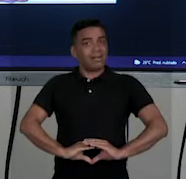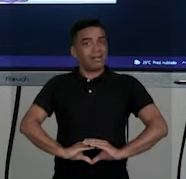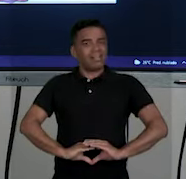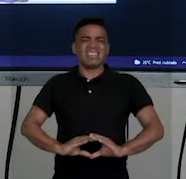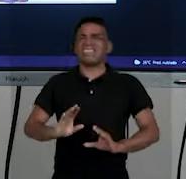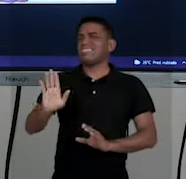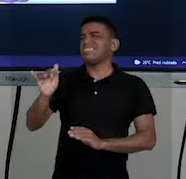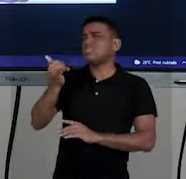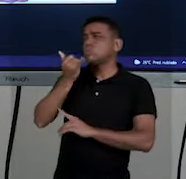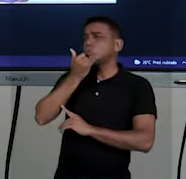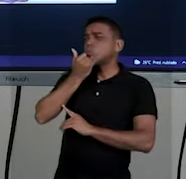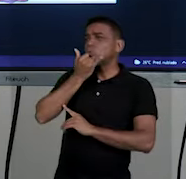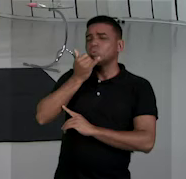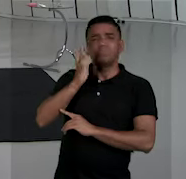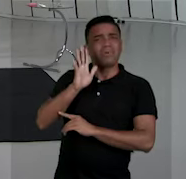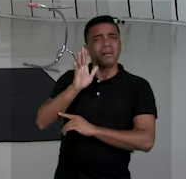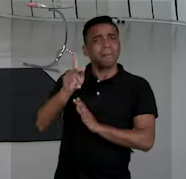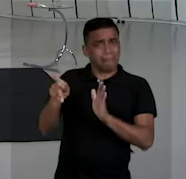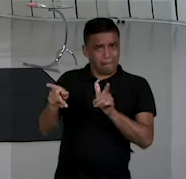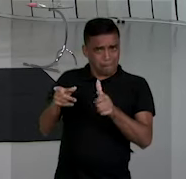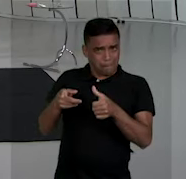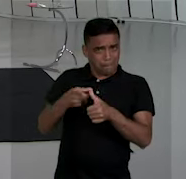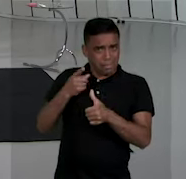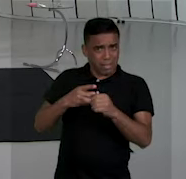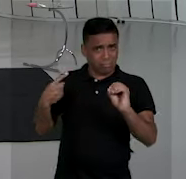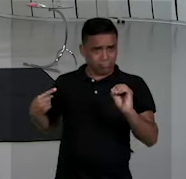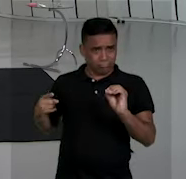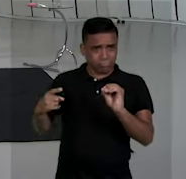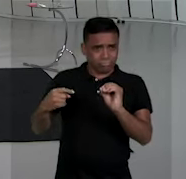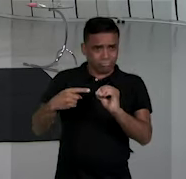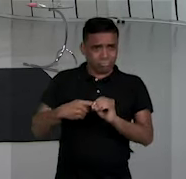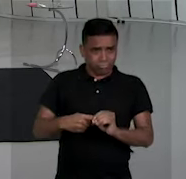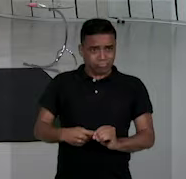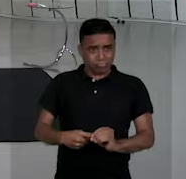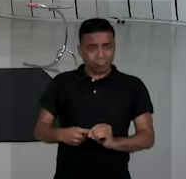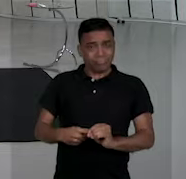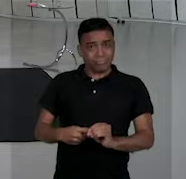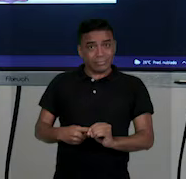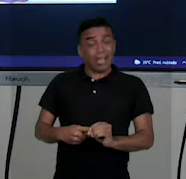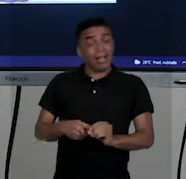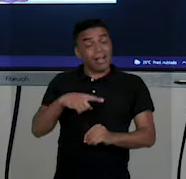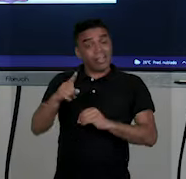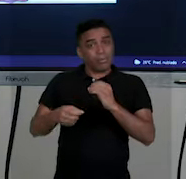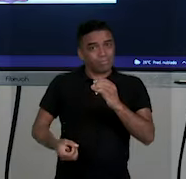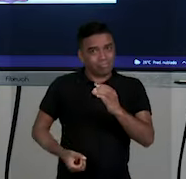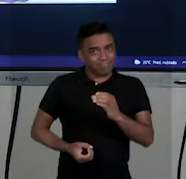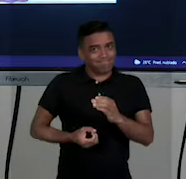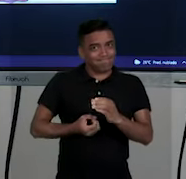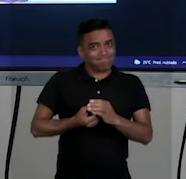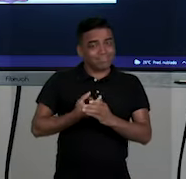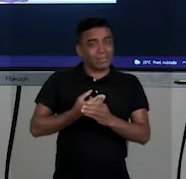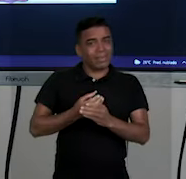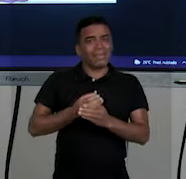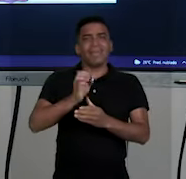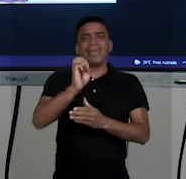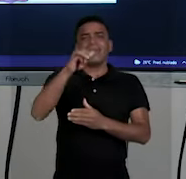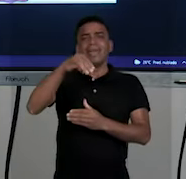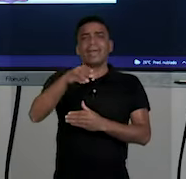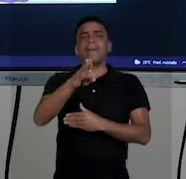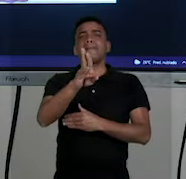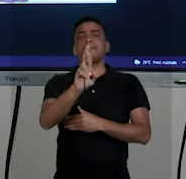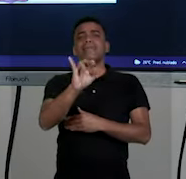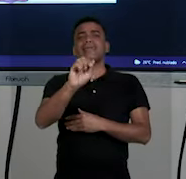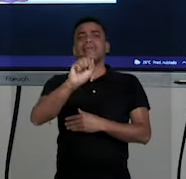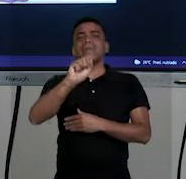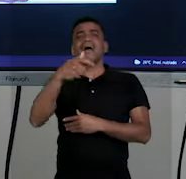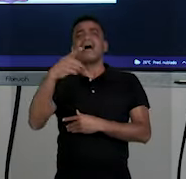não, né? Só depois que ocorre a fecundação, que ele implanta ali que vai ser embrião, tá, gente? Isso. Vai ajudar esse óvulo a